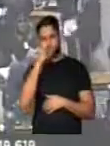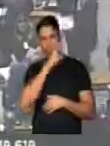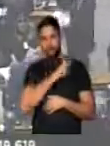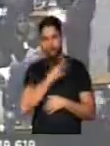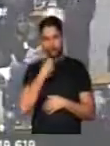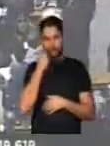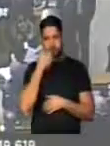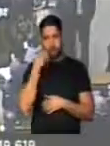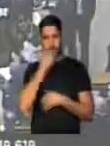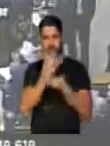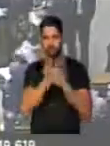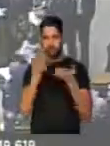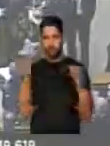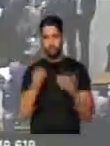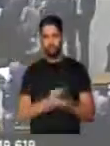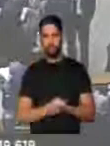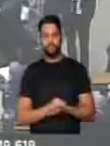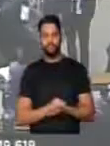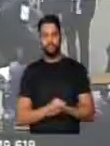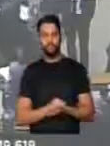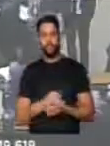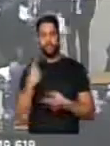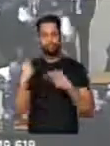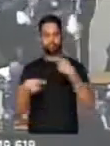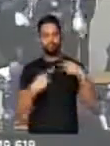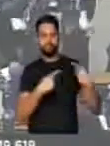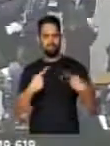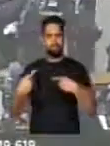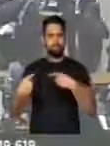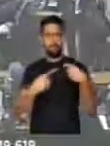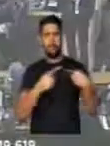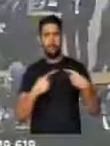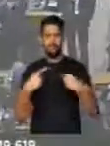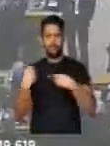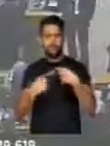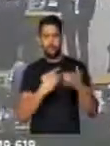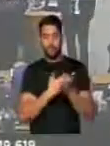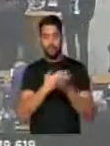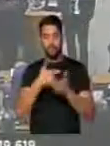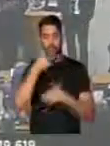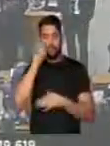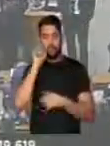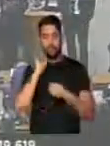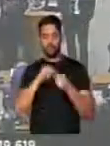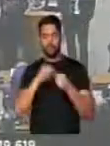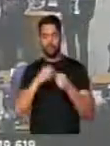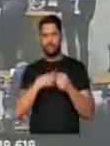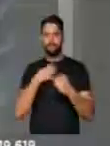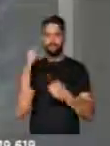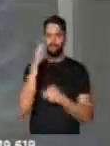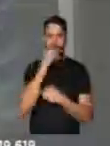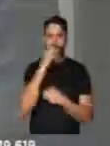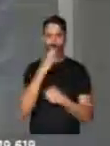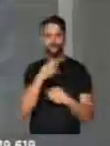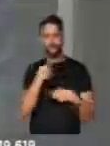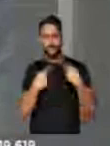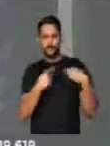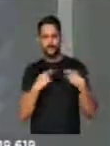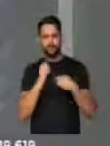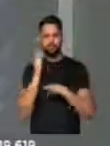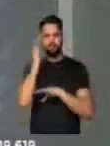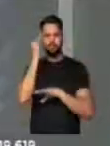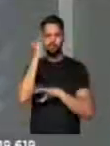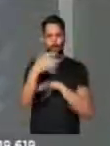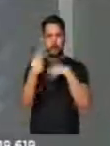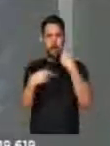presidente, senhoras e senhores deputados. Esse debate é um debate que iniciou-se ontem de forma muito acalorada e foi até a